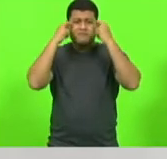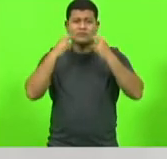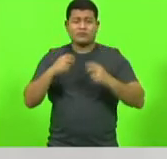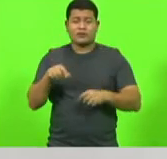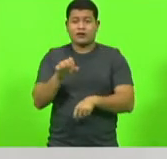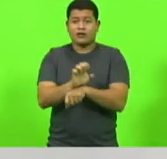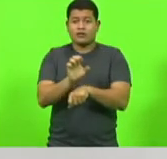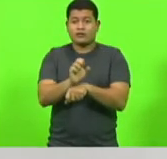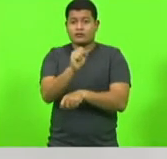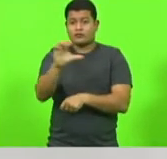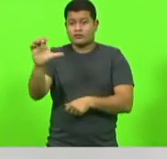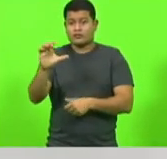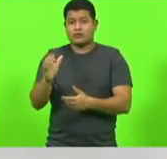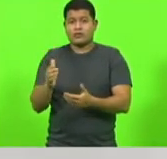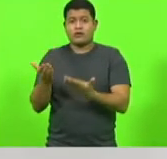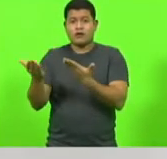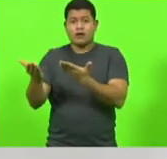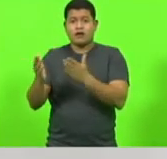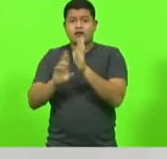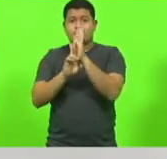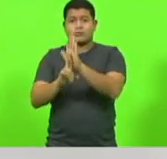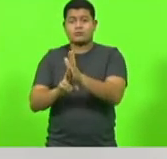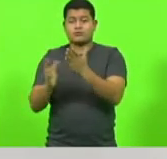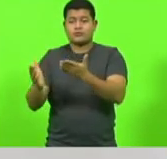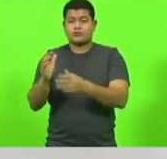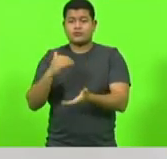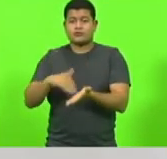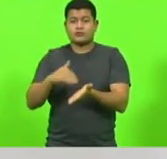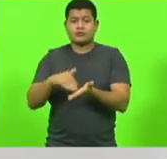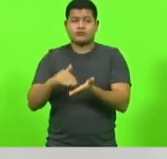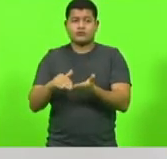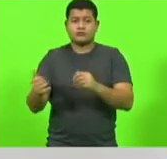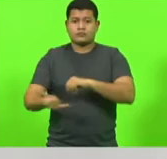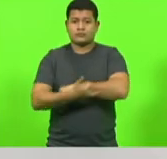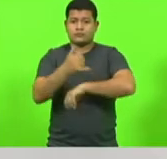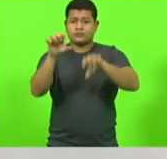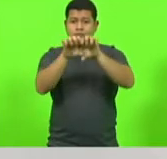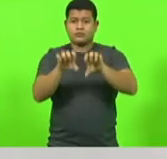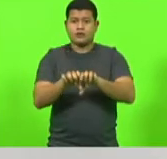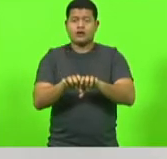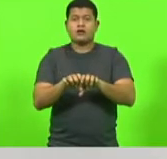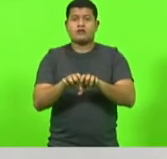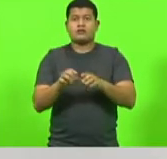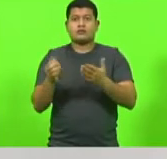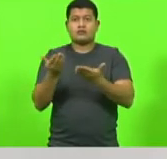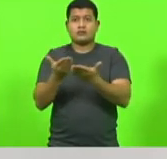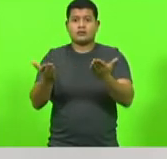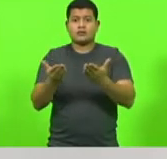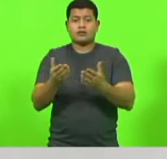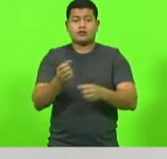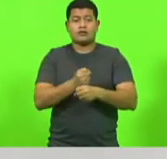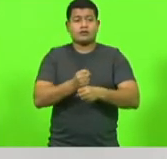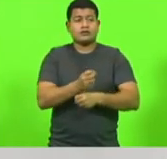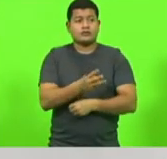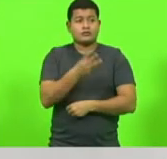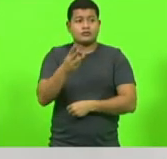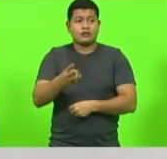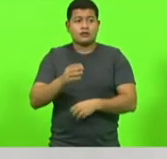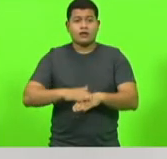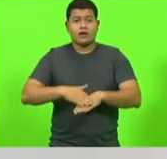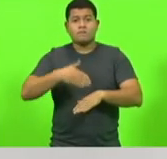Catarina, através da Secretaria de Infraestrutura, regularizou o irregular. Deu 3 anos a mais para o